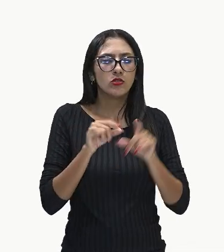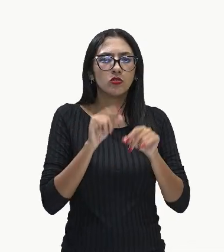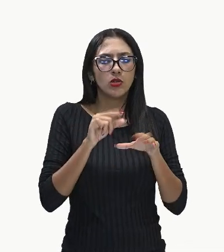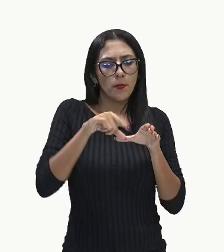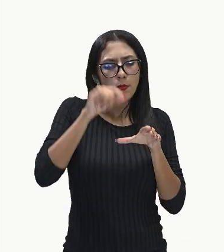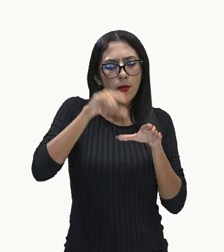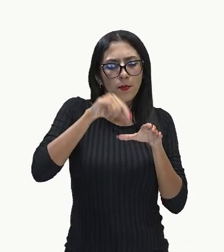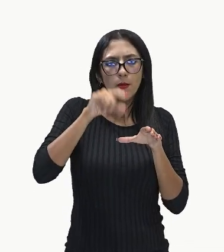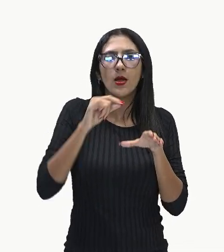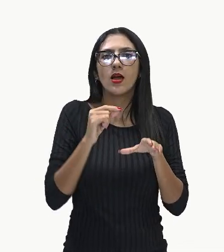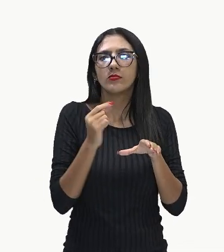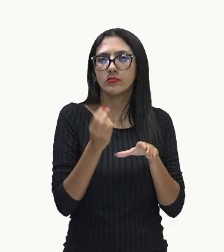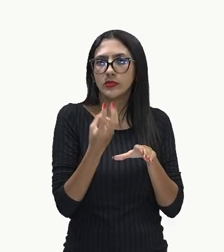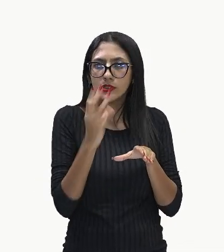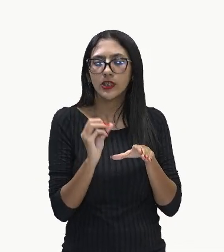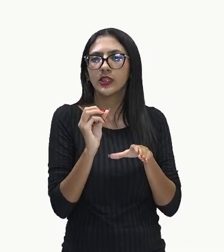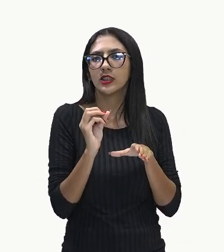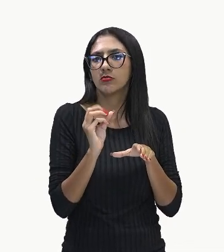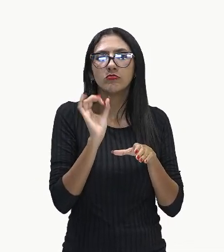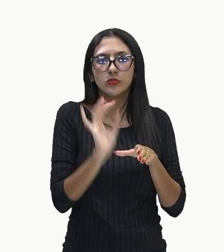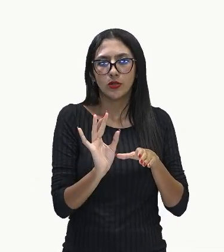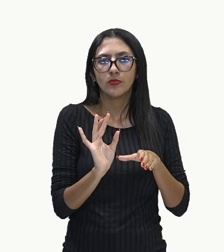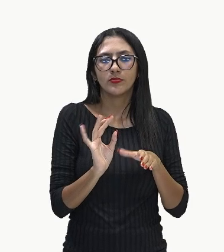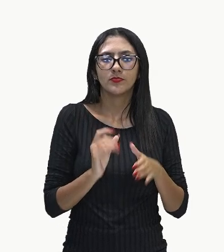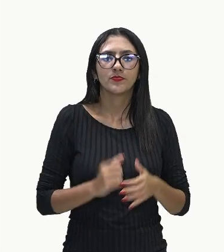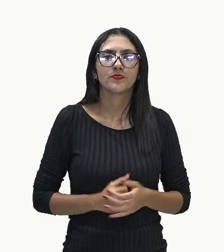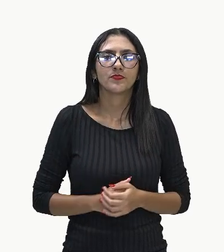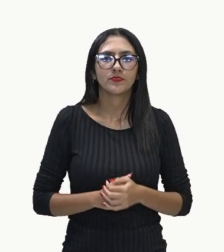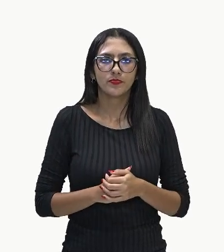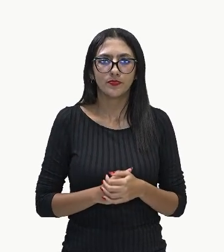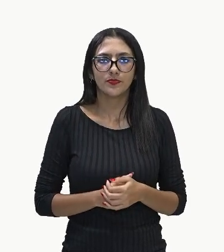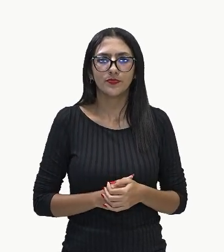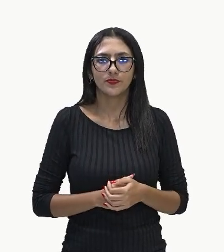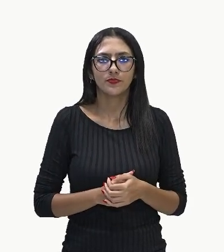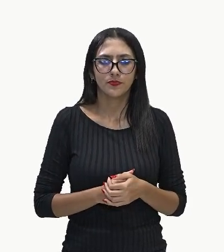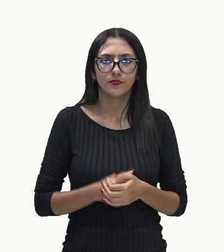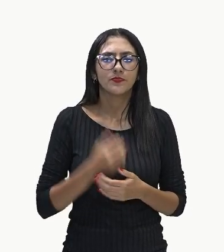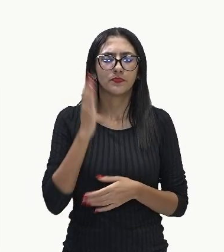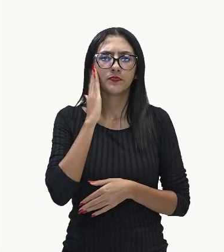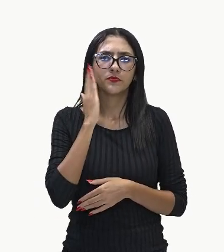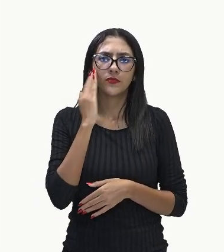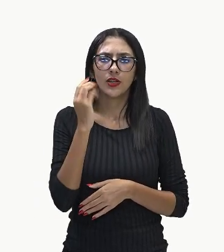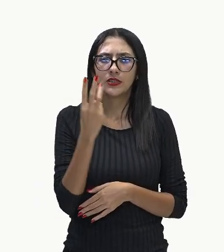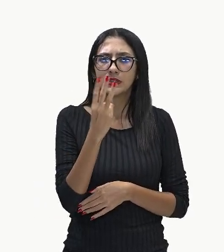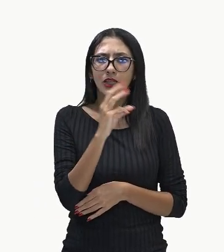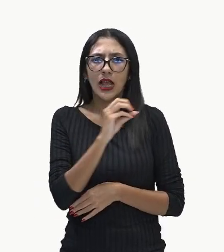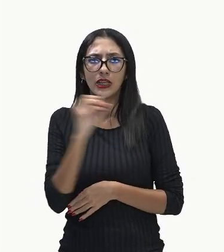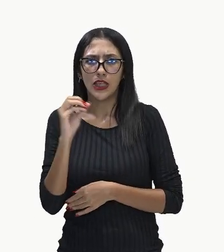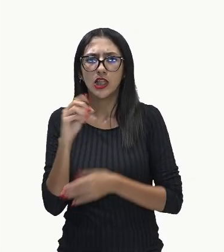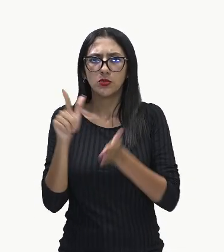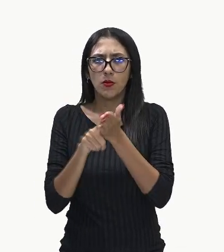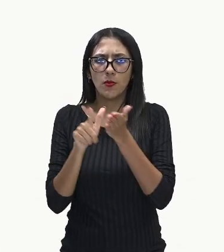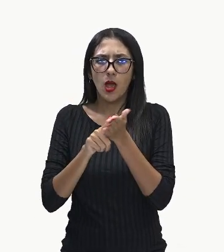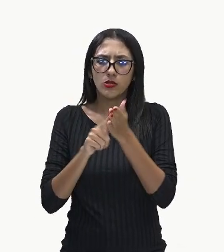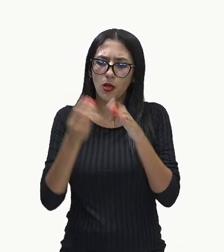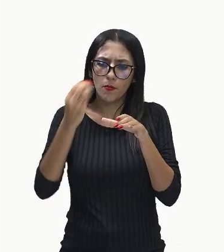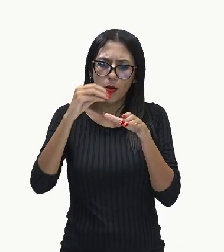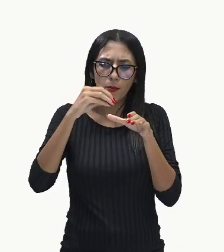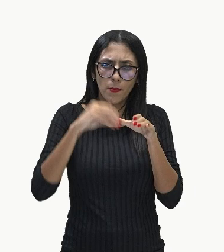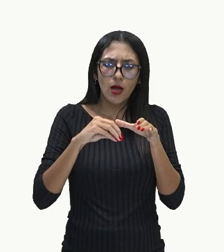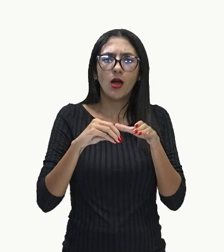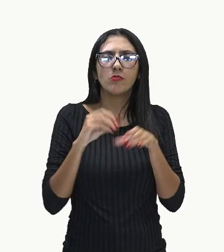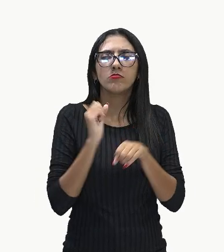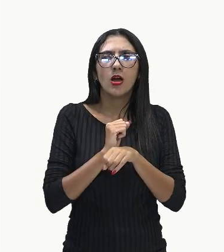urna, tá? Ele vai colocar ali os 300 números dentro de uma urna e ele vai sortear 30.